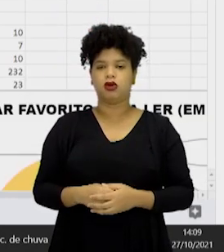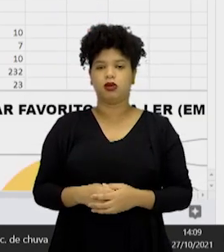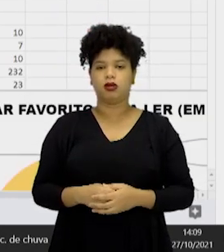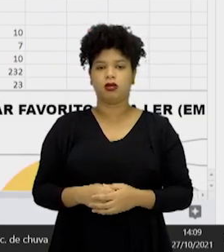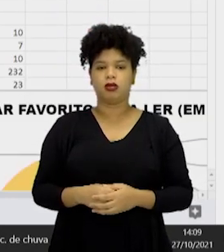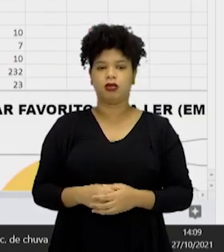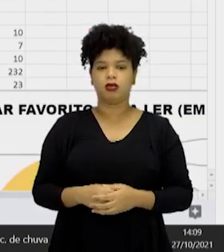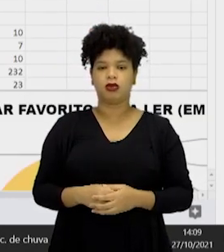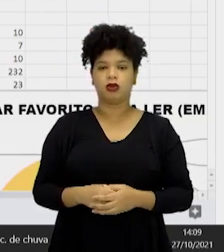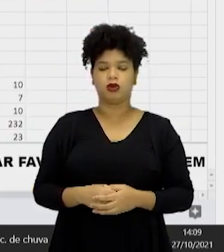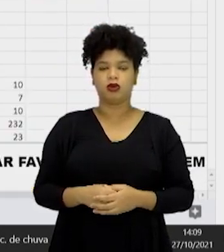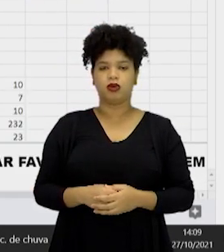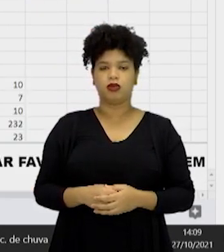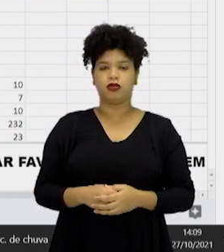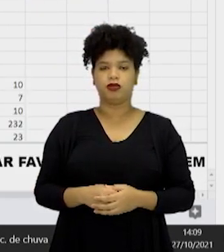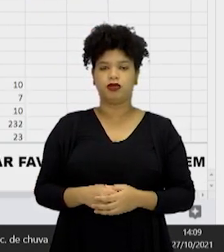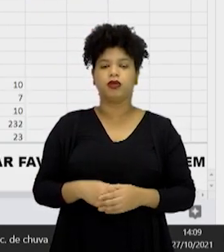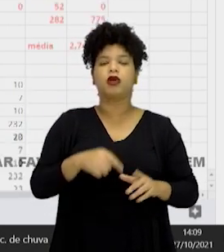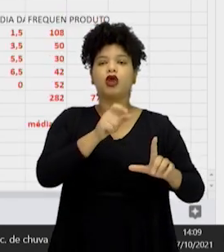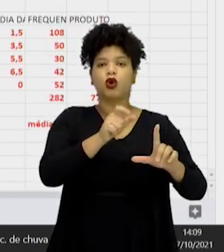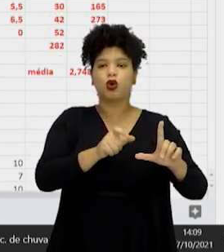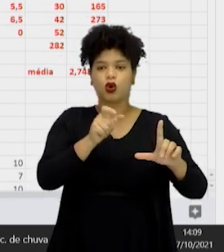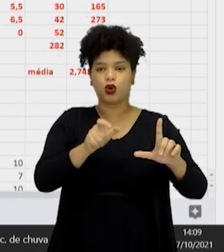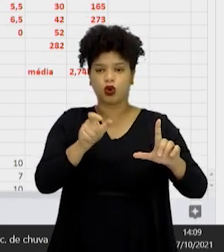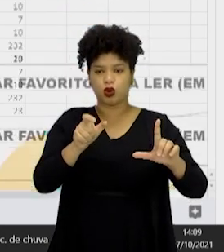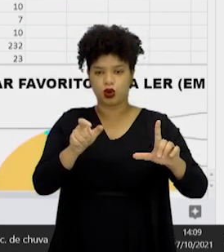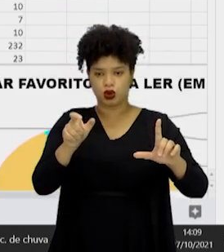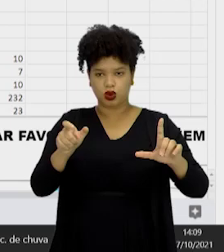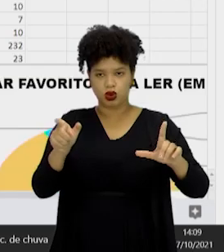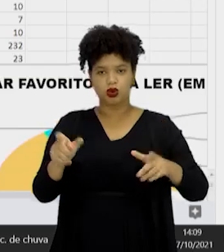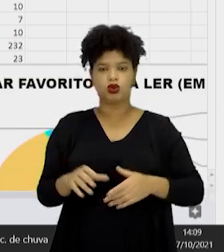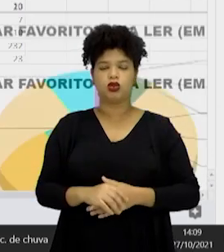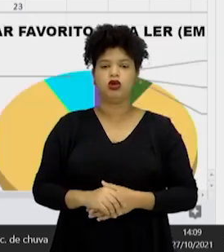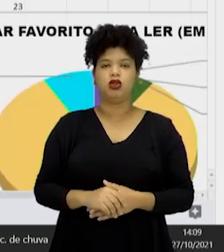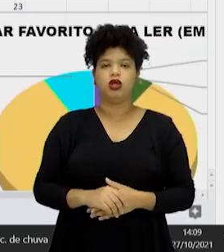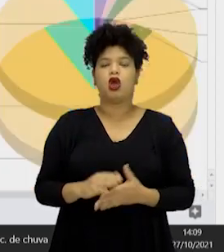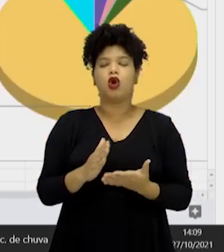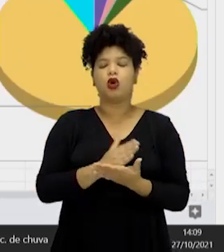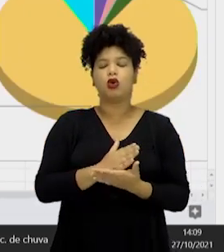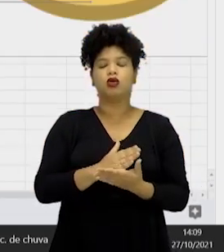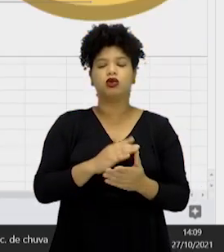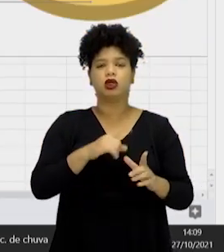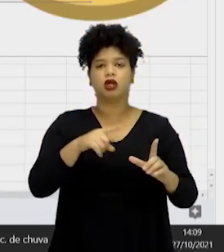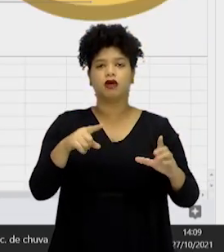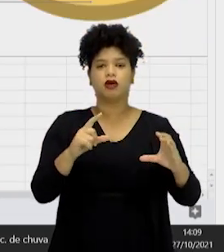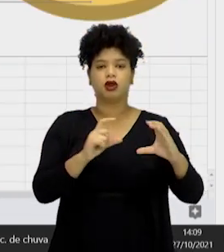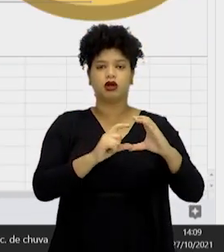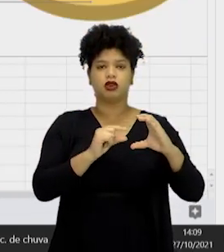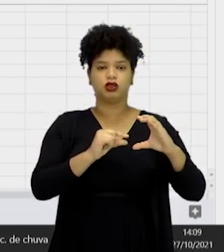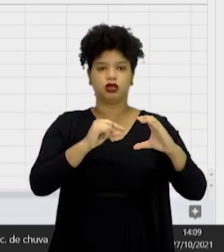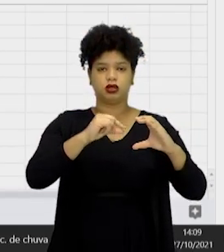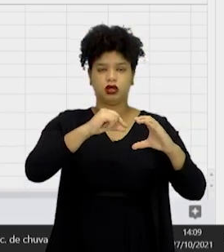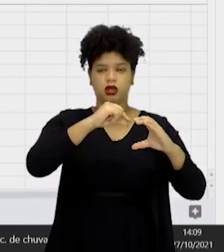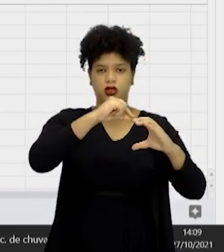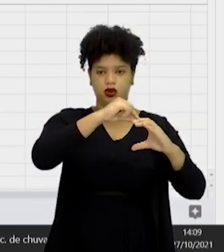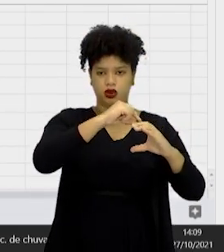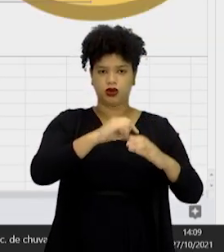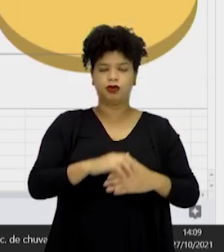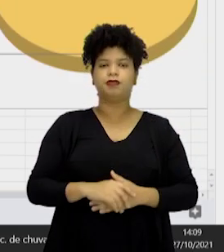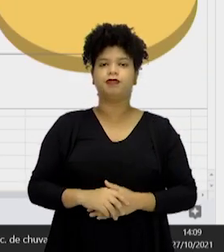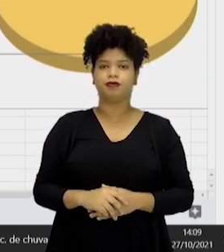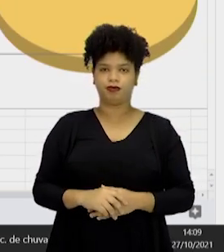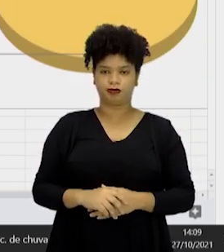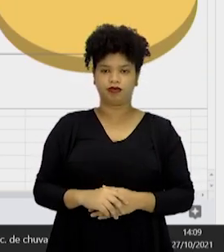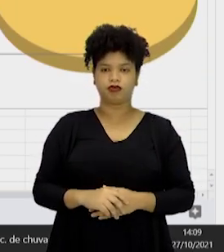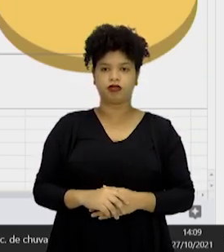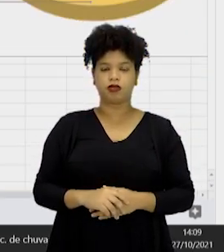fizemos, ó. Esse daí de colunas, alguns gráficos de setores ali embaixo. E aí é desse jeito. Como